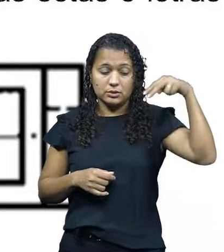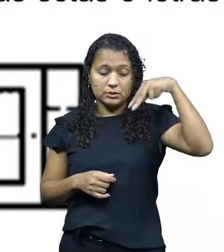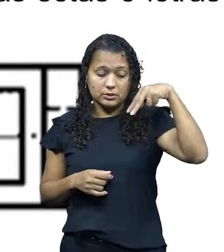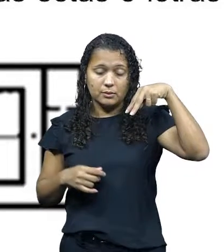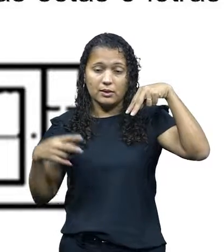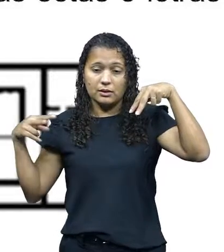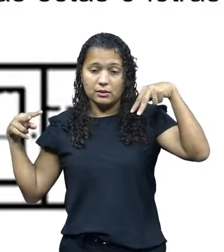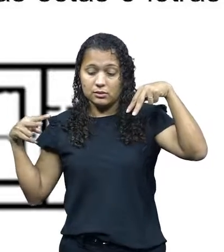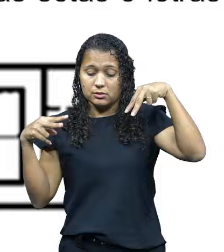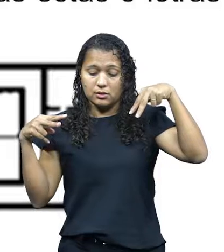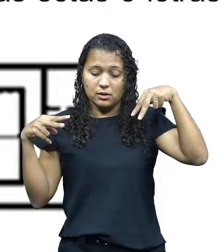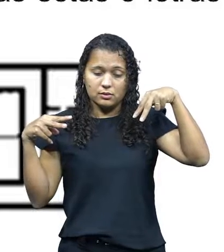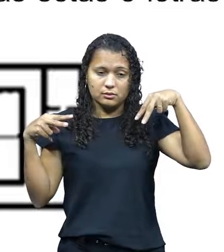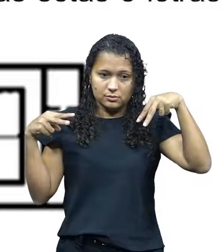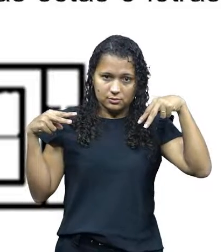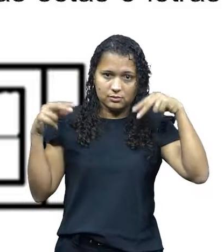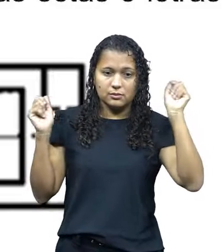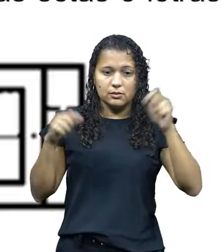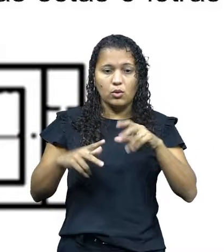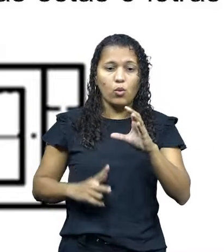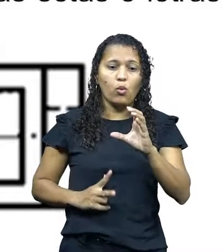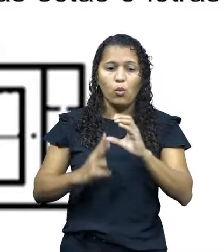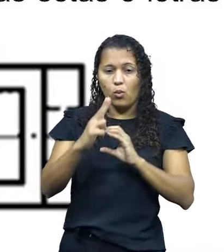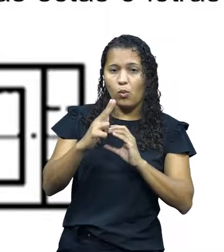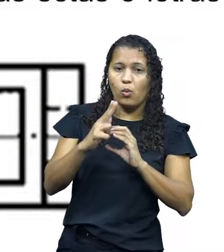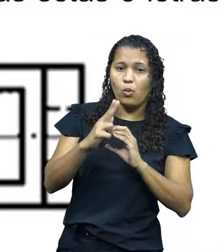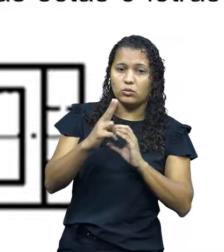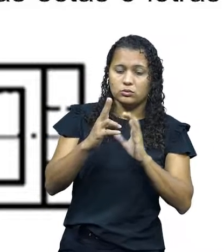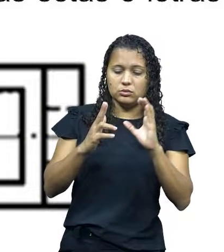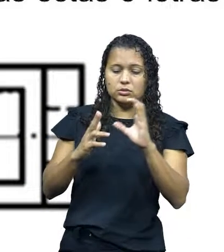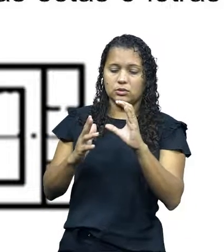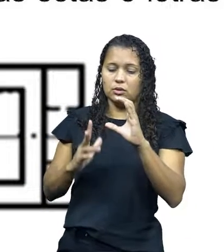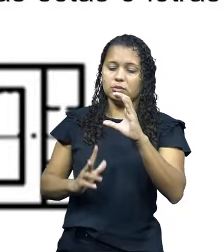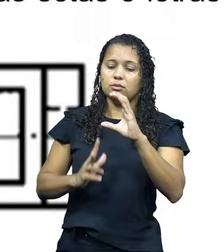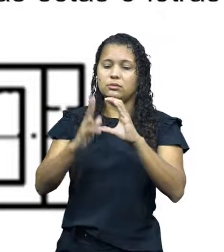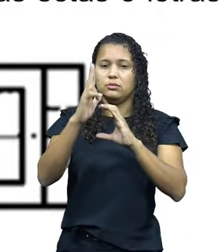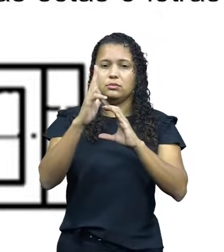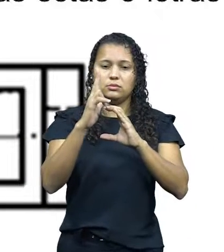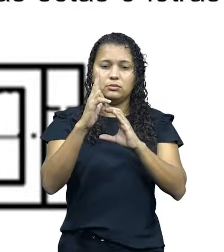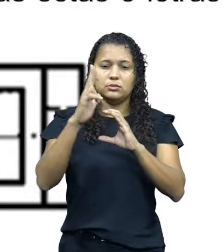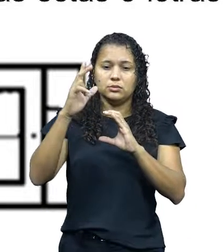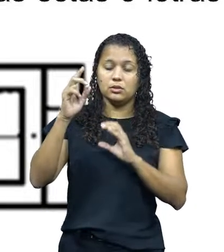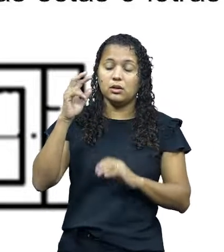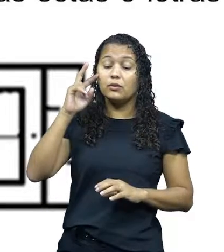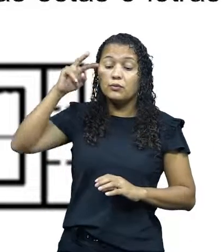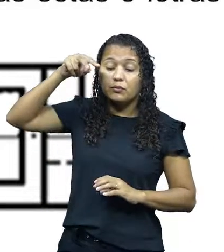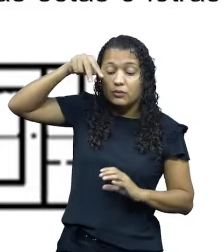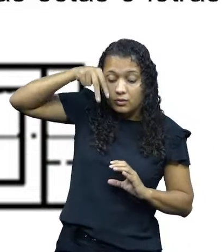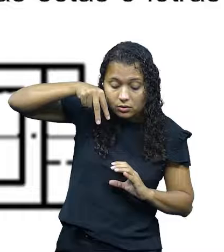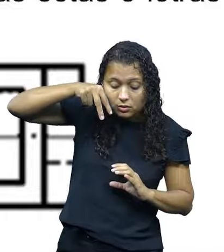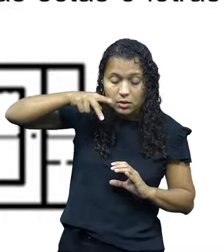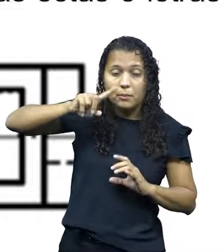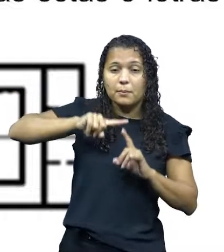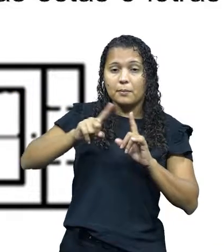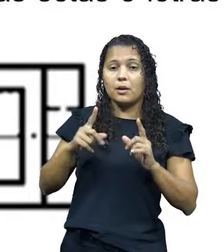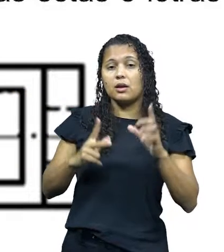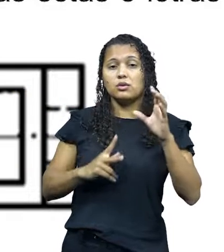está de lado, o corte dela vai ser de lado. Então, o observador ele está